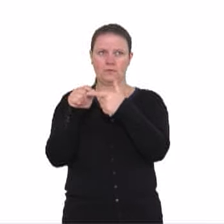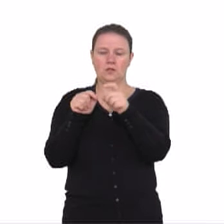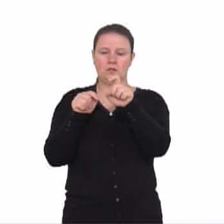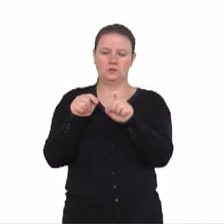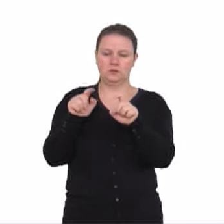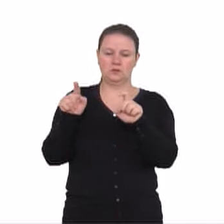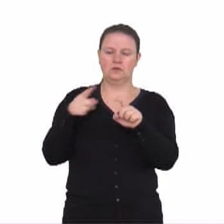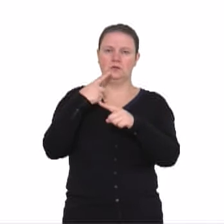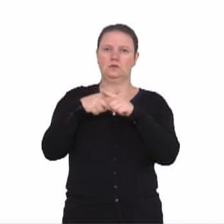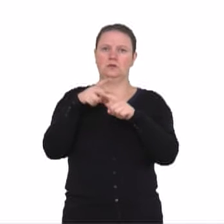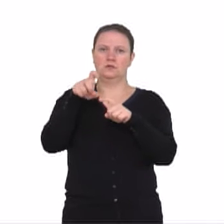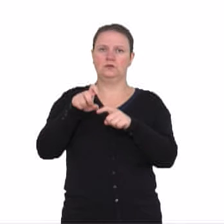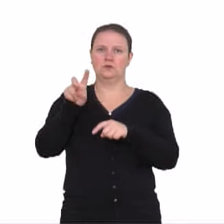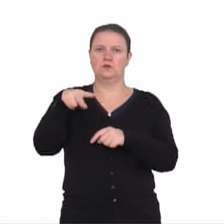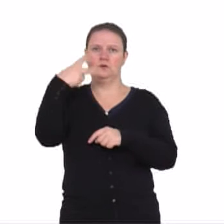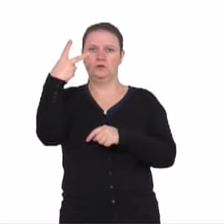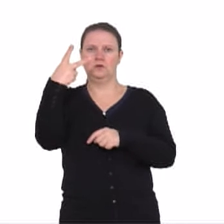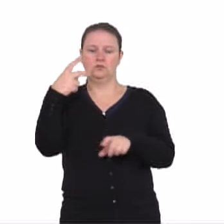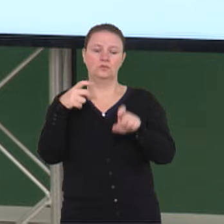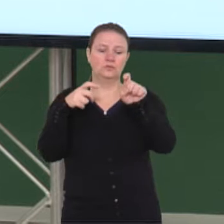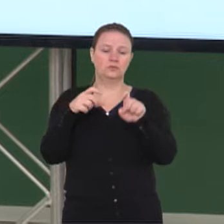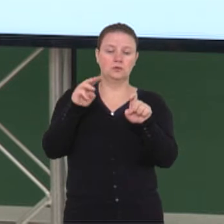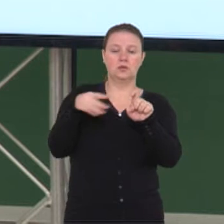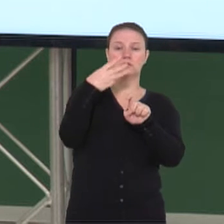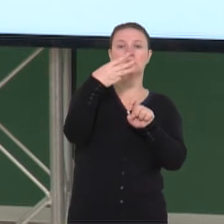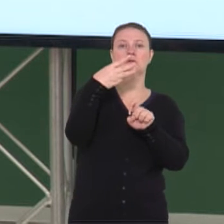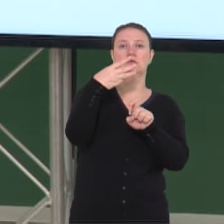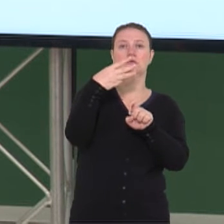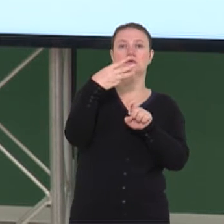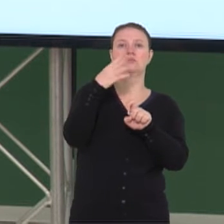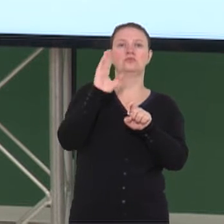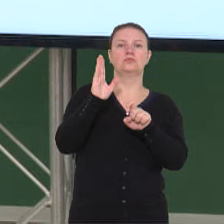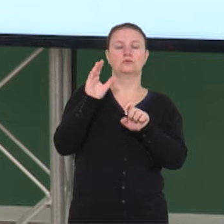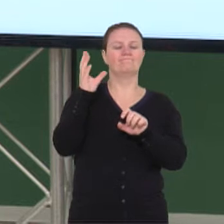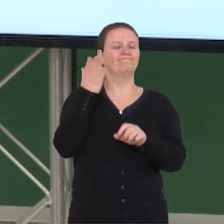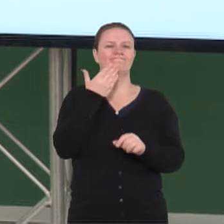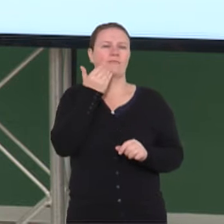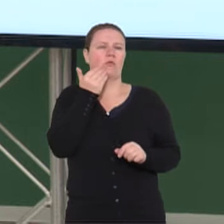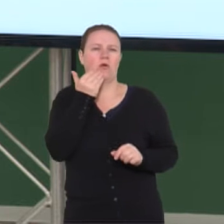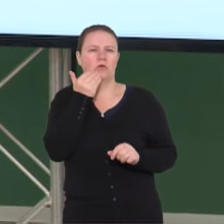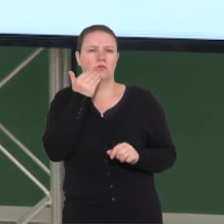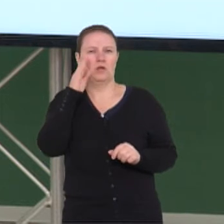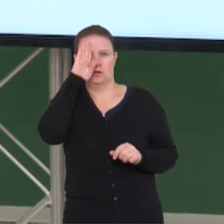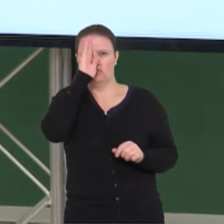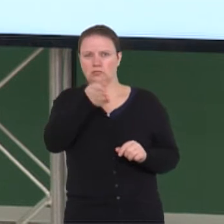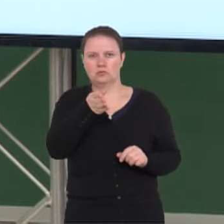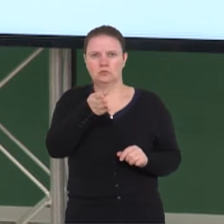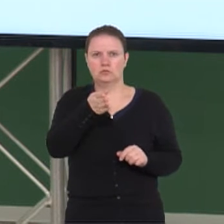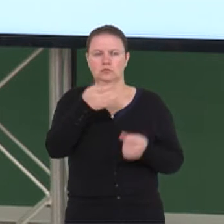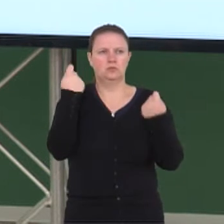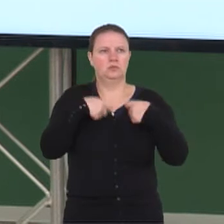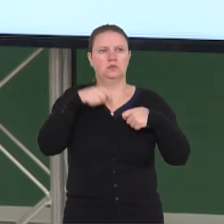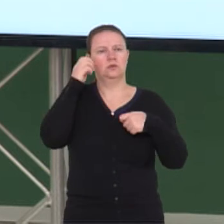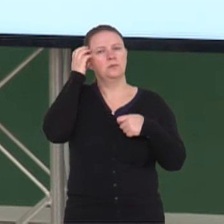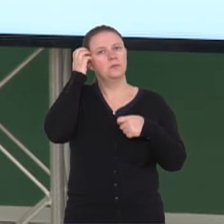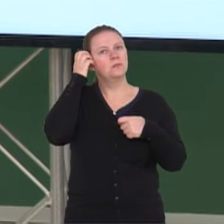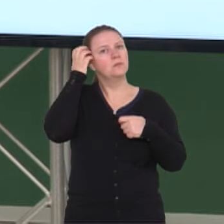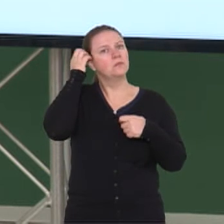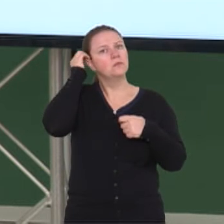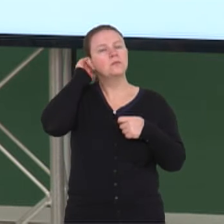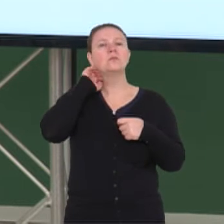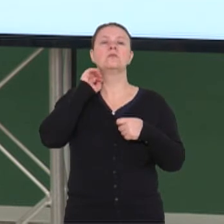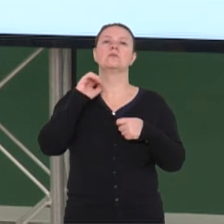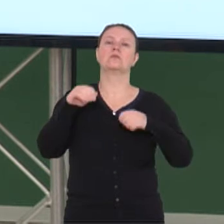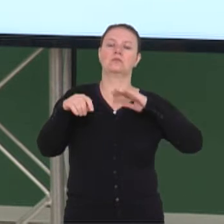ao quadrado, x ao cubo. Já trago aqui com o sinal invertido, facilitando para não ter que colocar aqui o sinal menosinho, para você não ter que fazer a